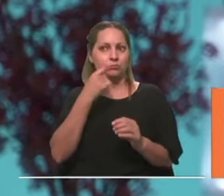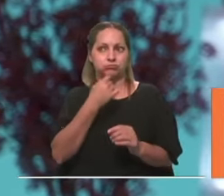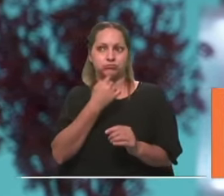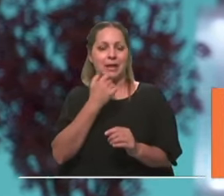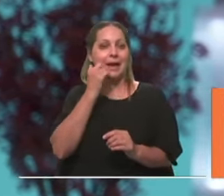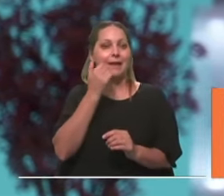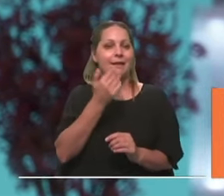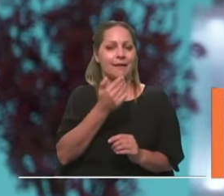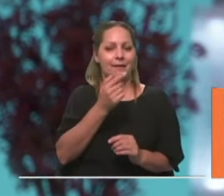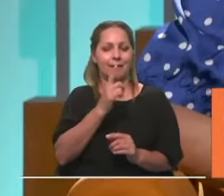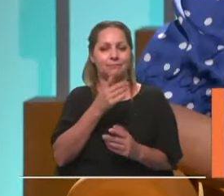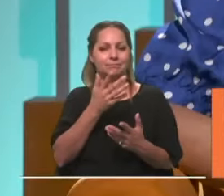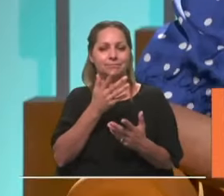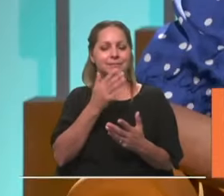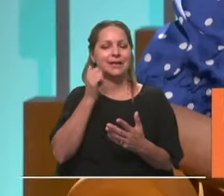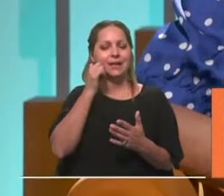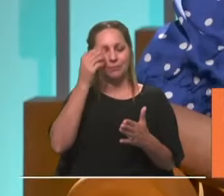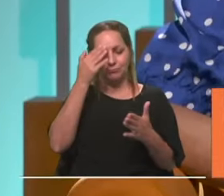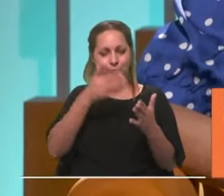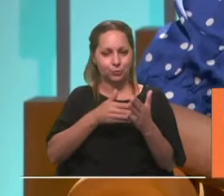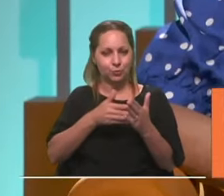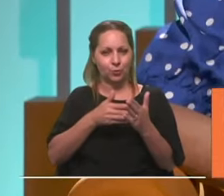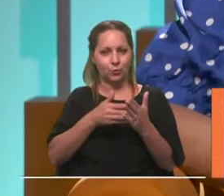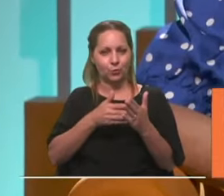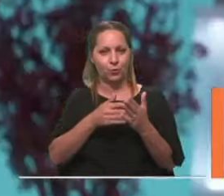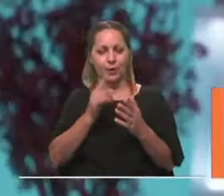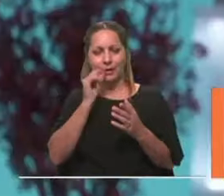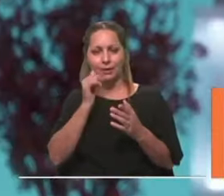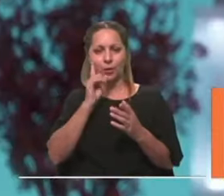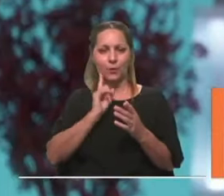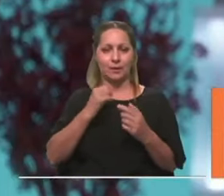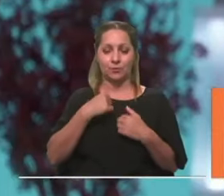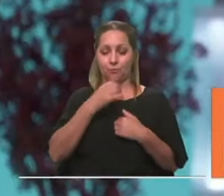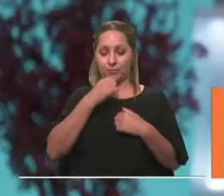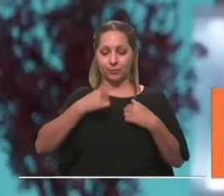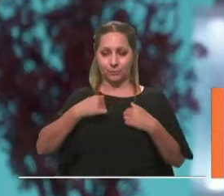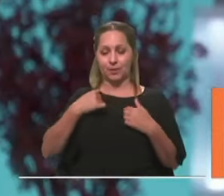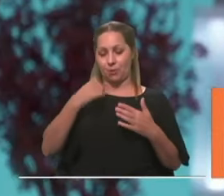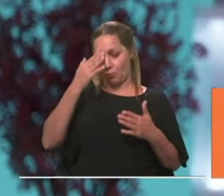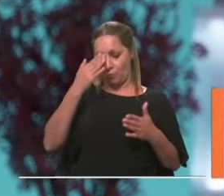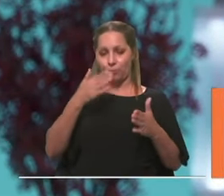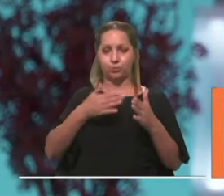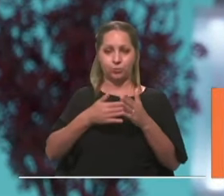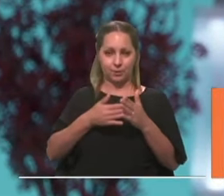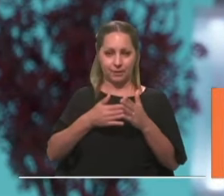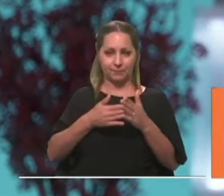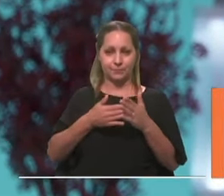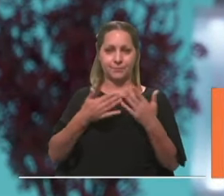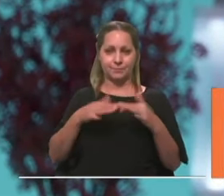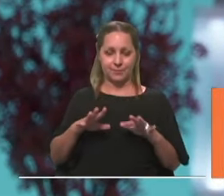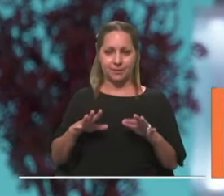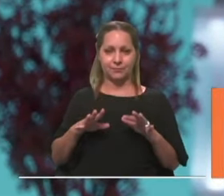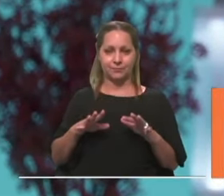quem é a Sónia, quem é o Daniel. Quem é que bloqueou? Foi o Daniel ou foi a Sónia? Alguém bloqueou, não é? Eu falo por mim, bloqueei, mas eu tento também falando por ambos,